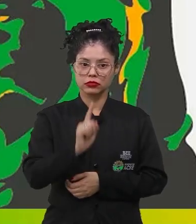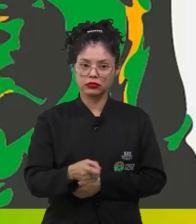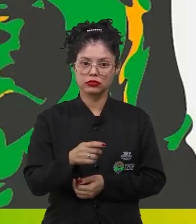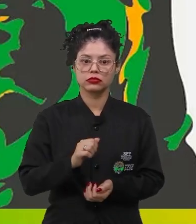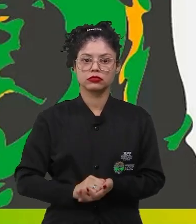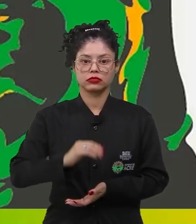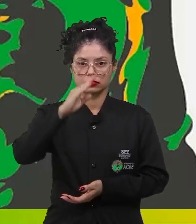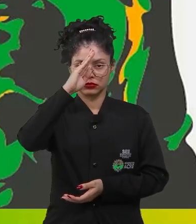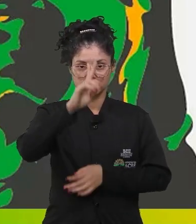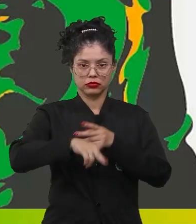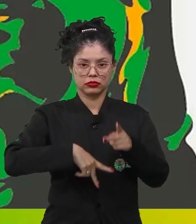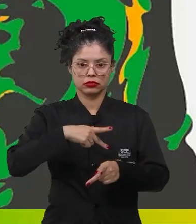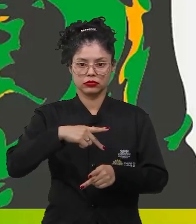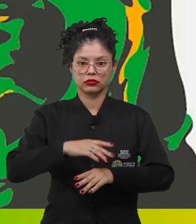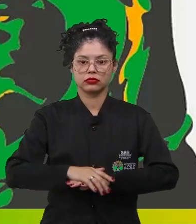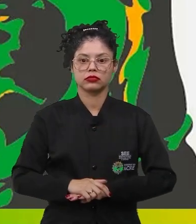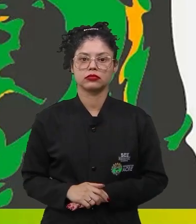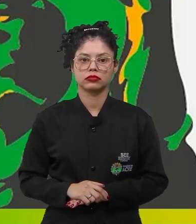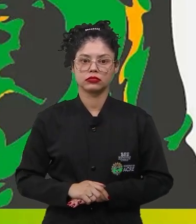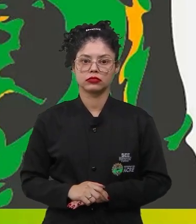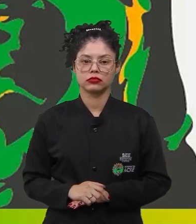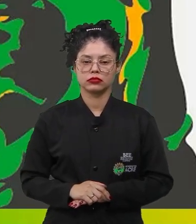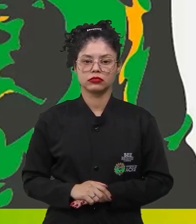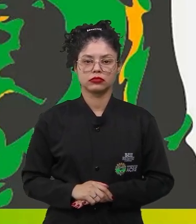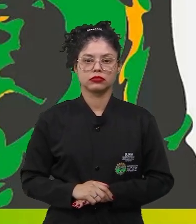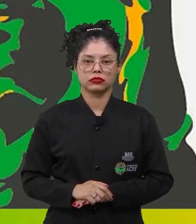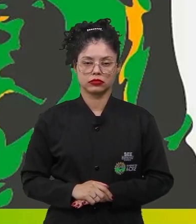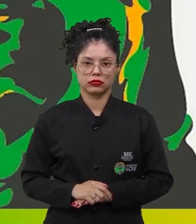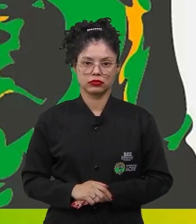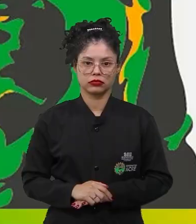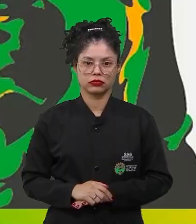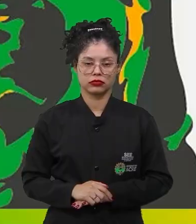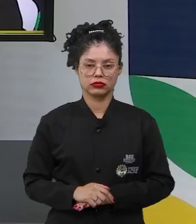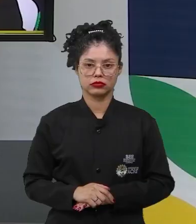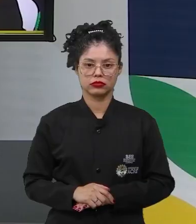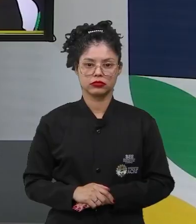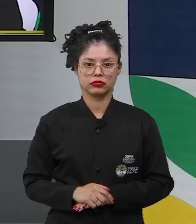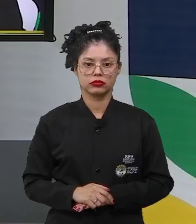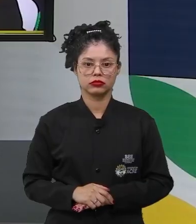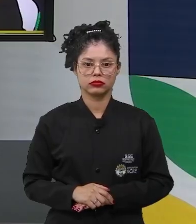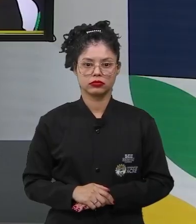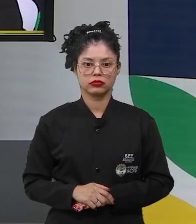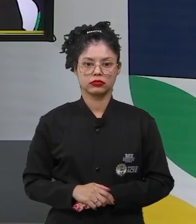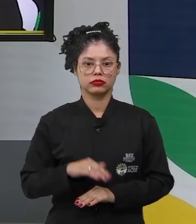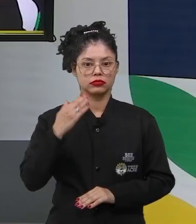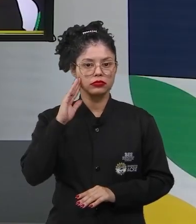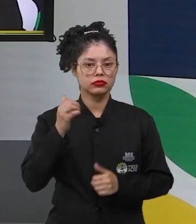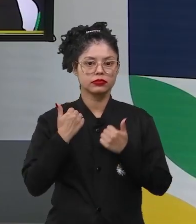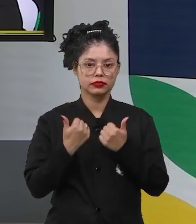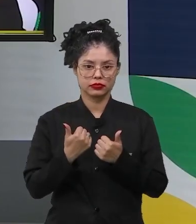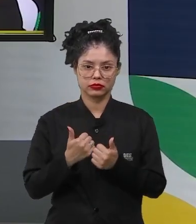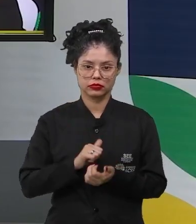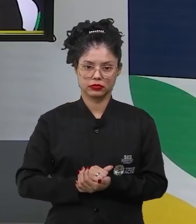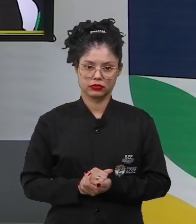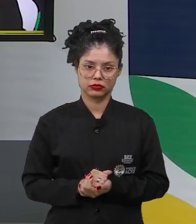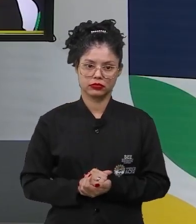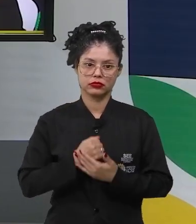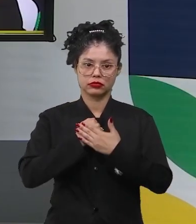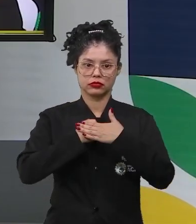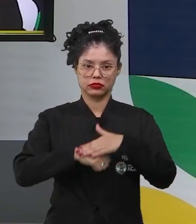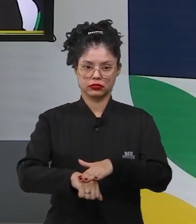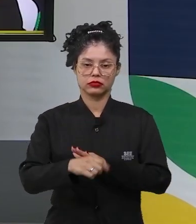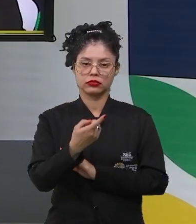autoritários, militaristas e principalmente populistas, certo? Ficou entendido então?